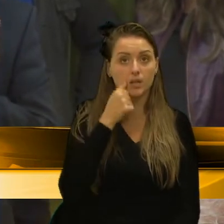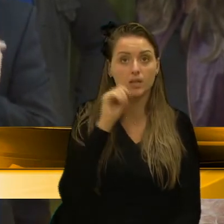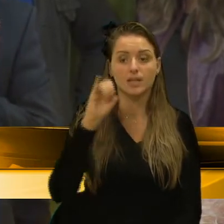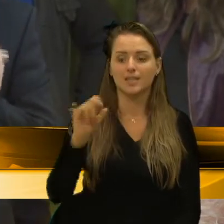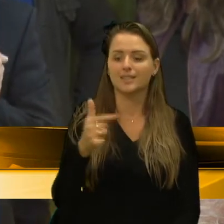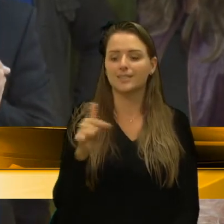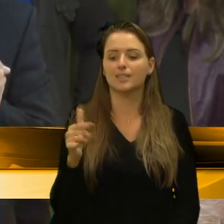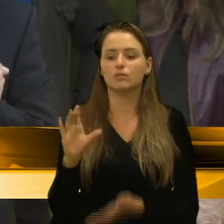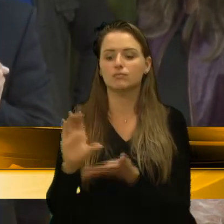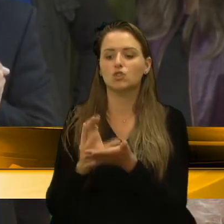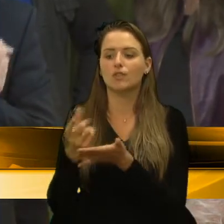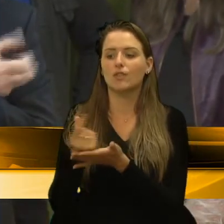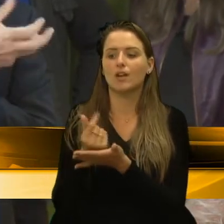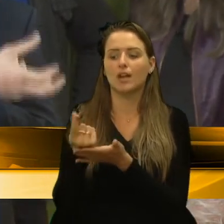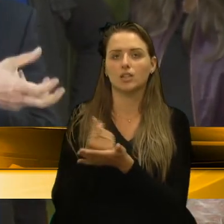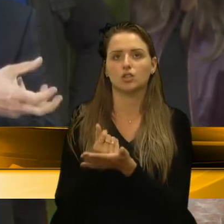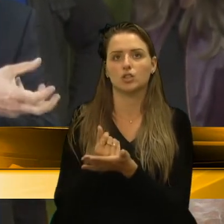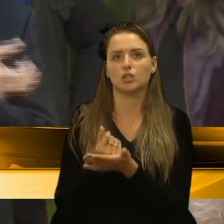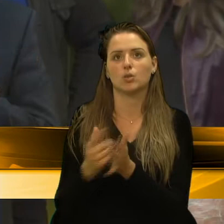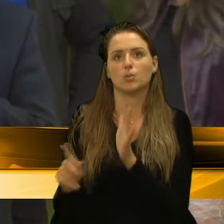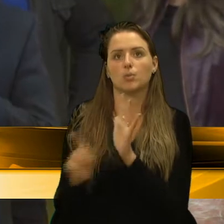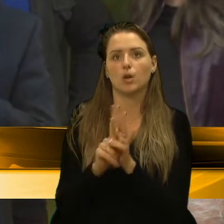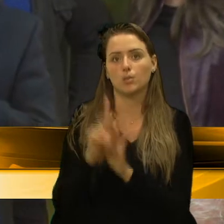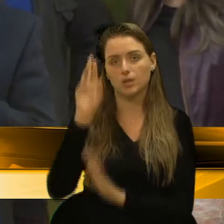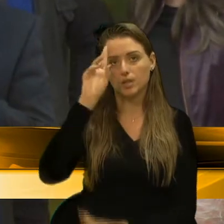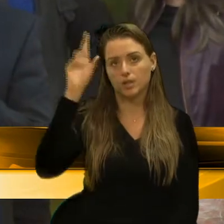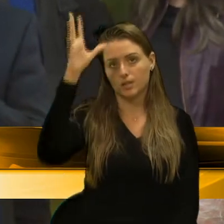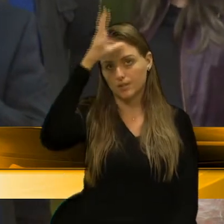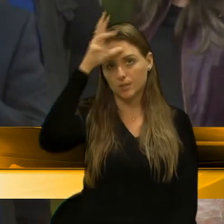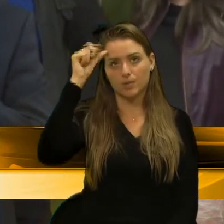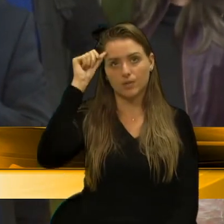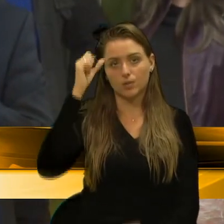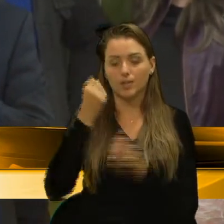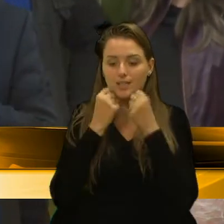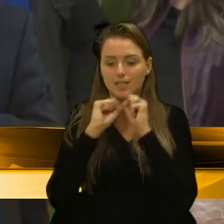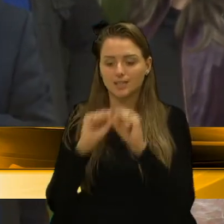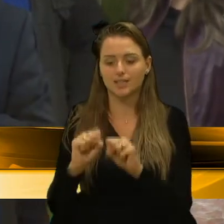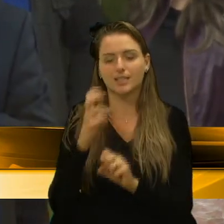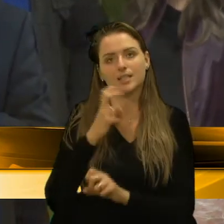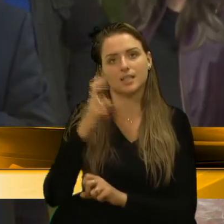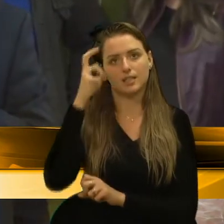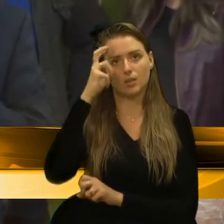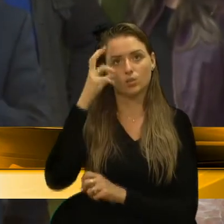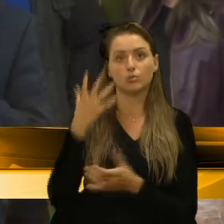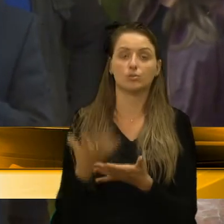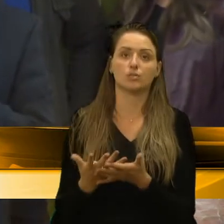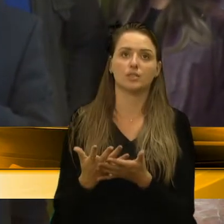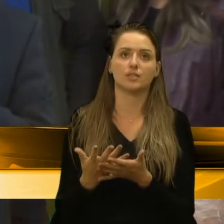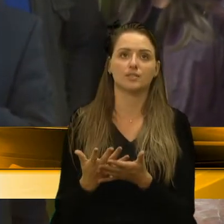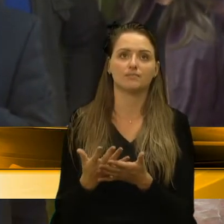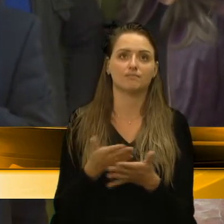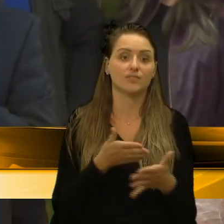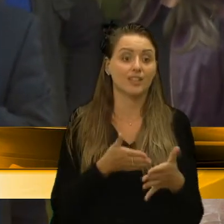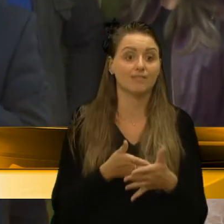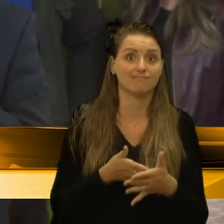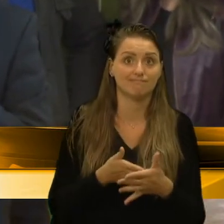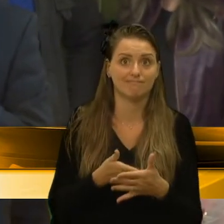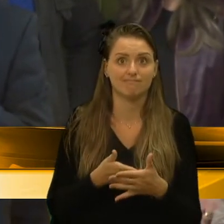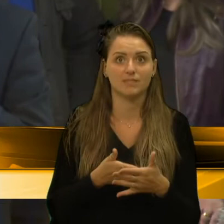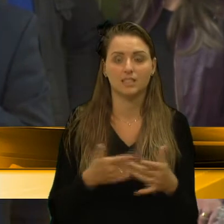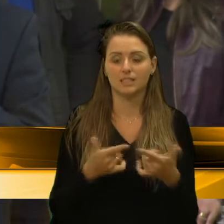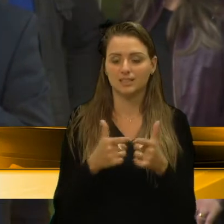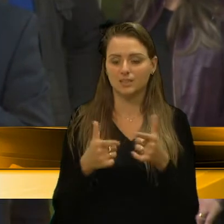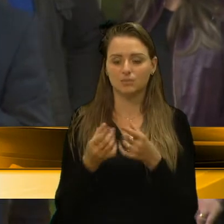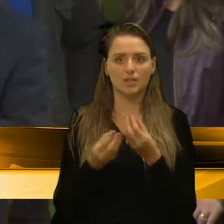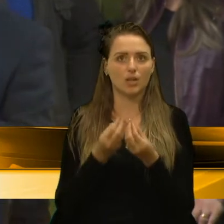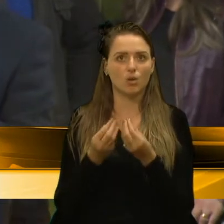condições financeiras por parte do município e da Secretaria Municipal da Cultura, ela fica embretada, ela fica